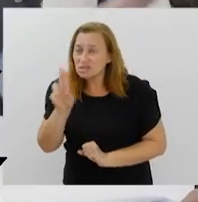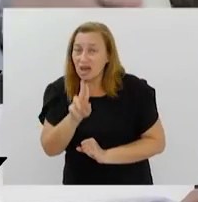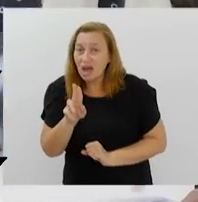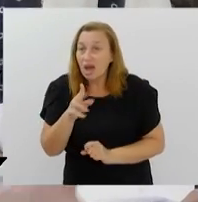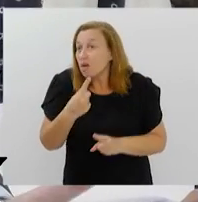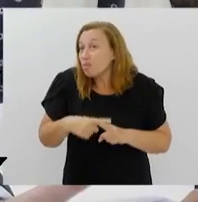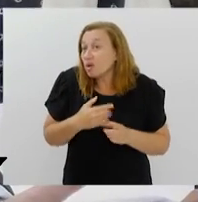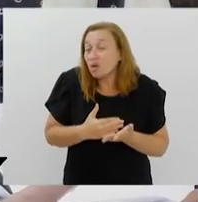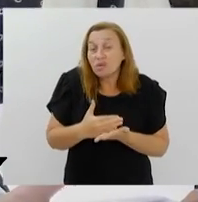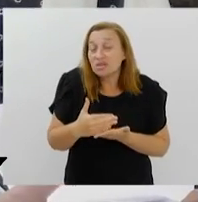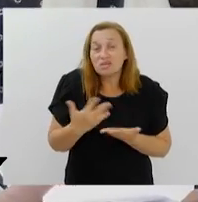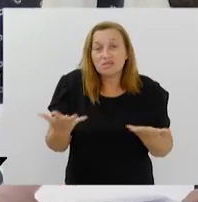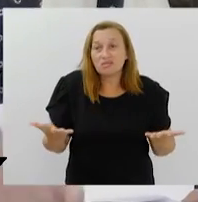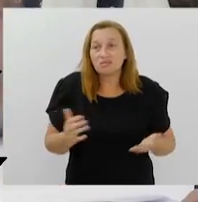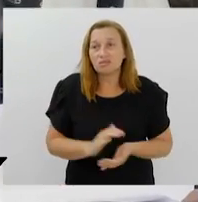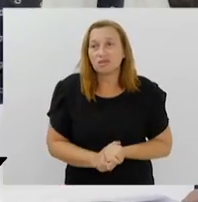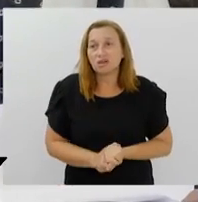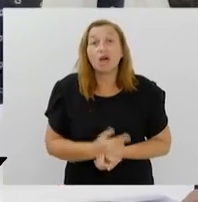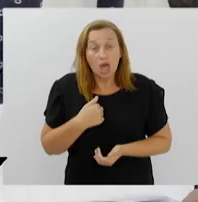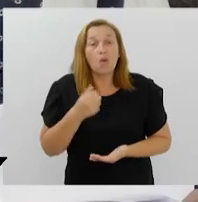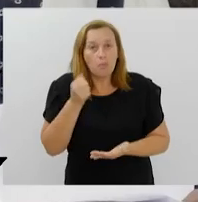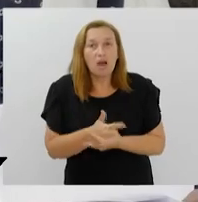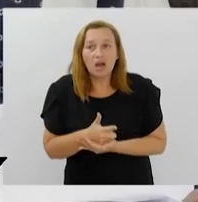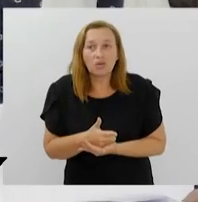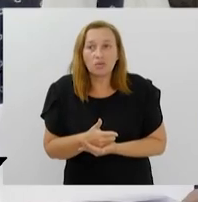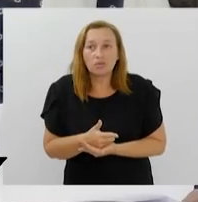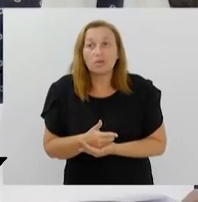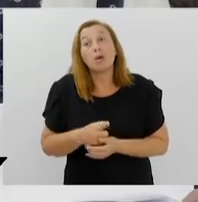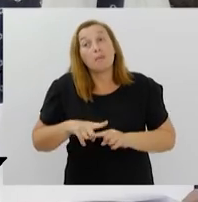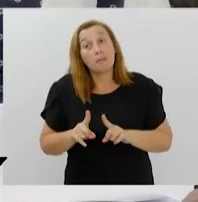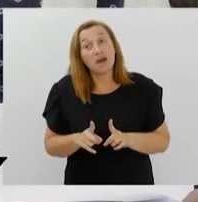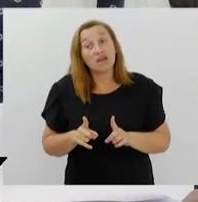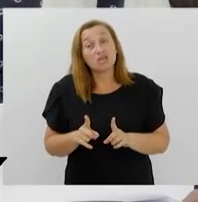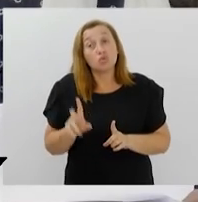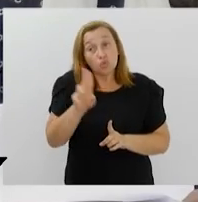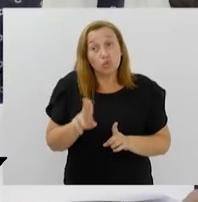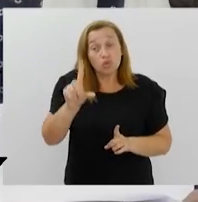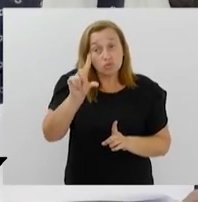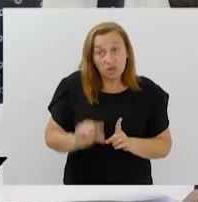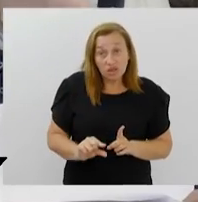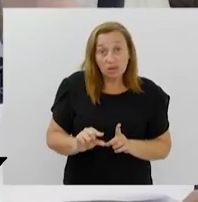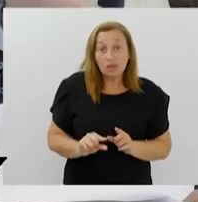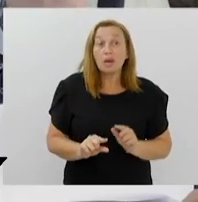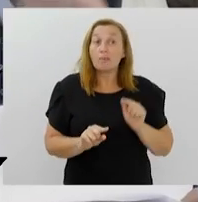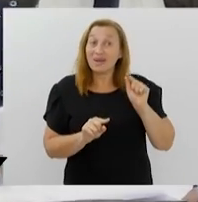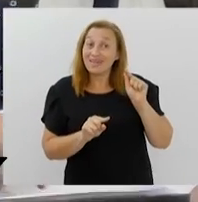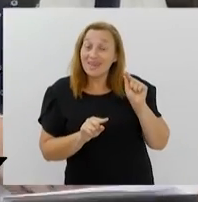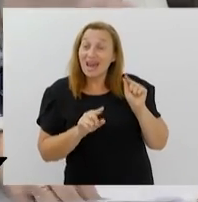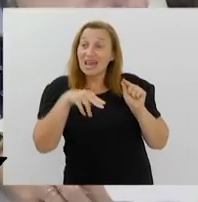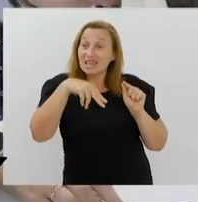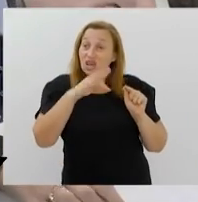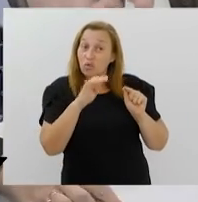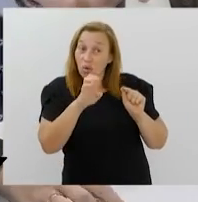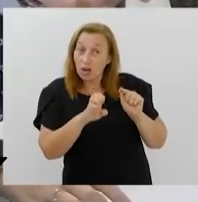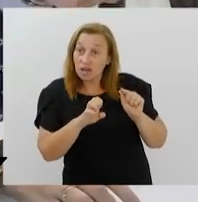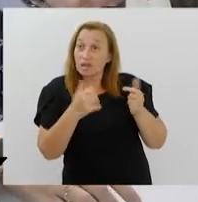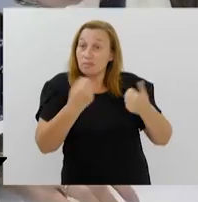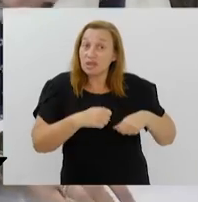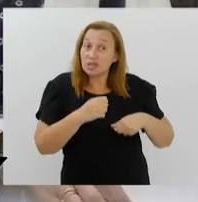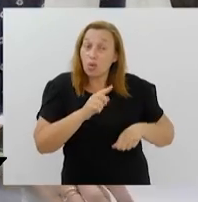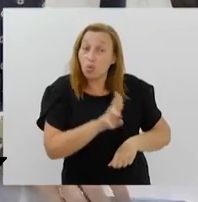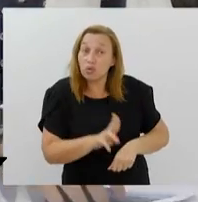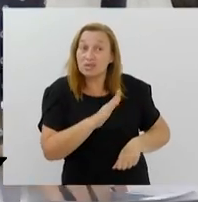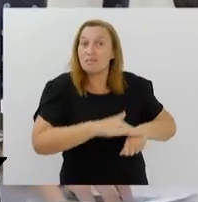o princípio da mutualidade eu pago mais usando menos para que a Nicole que precisa use mais